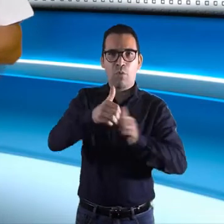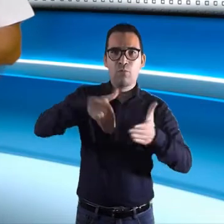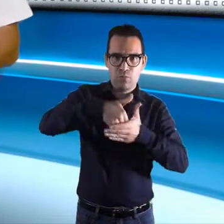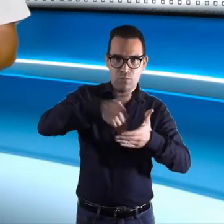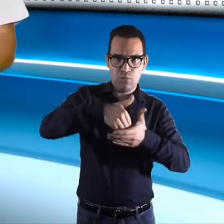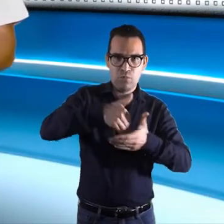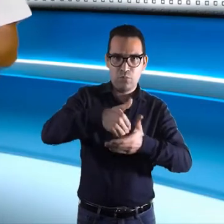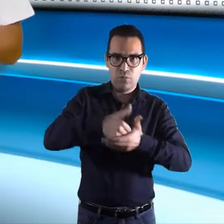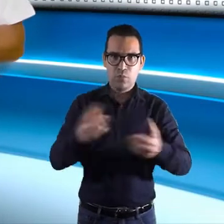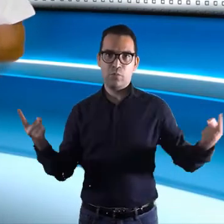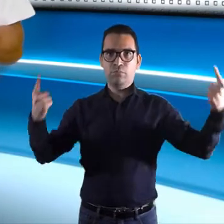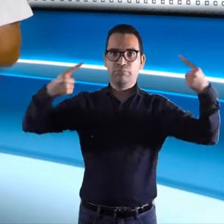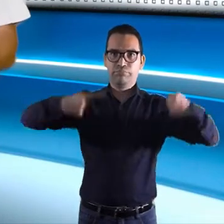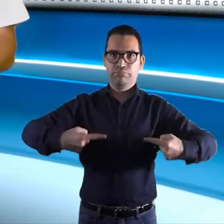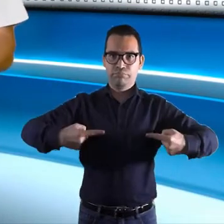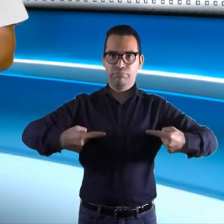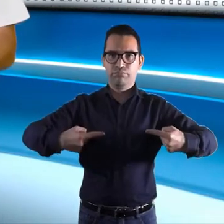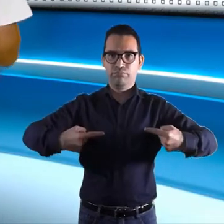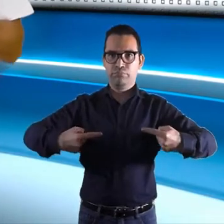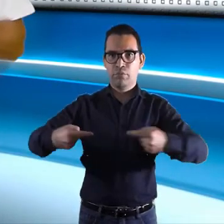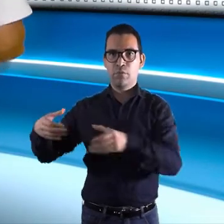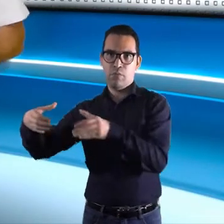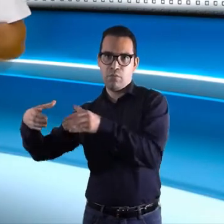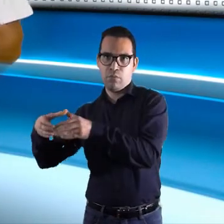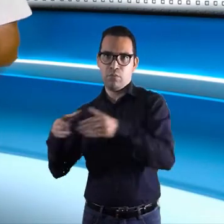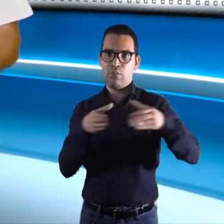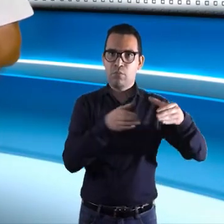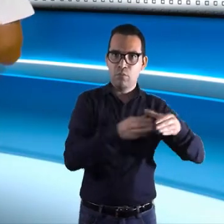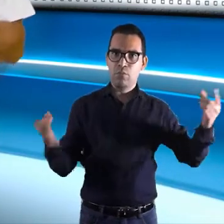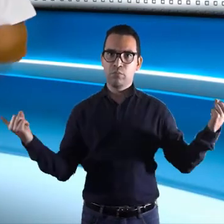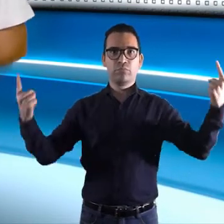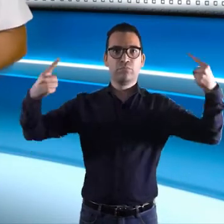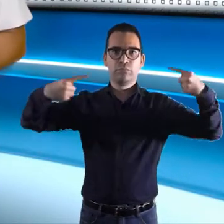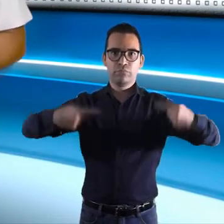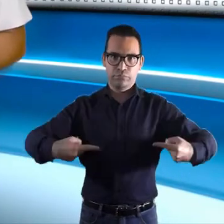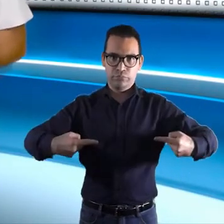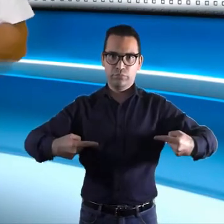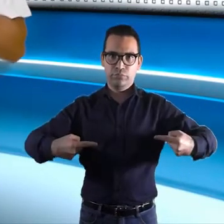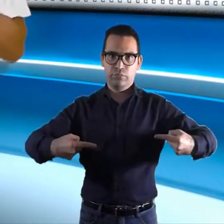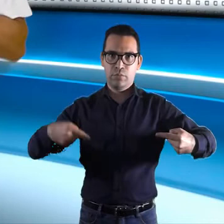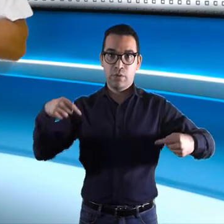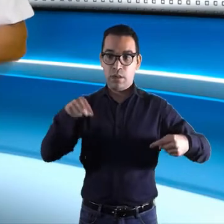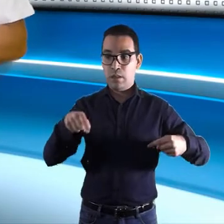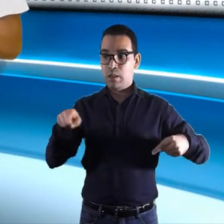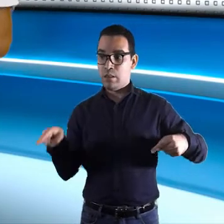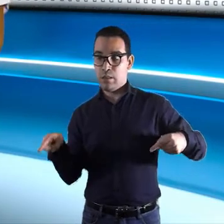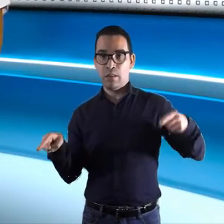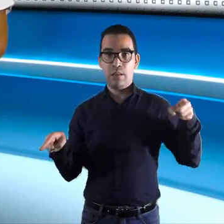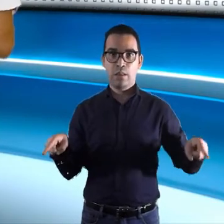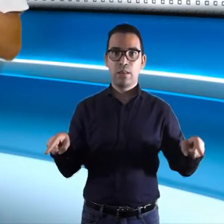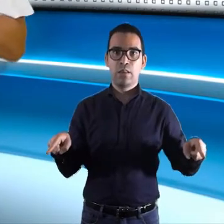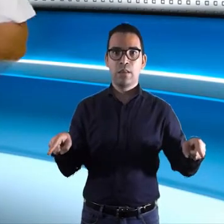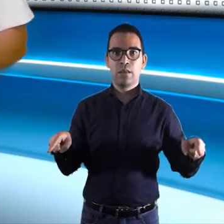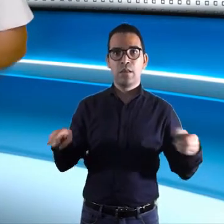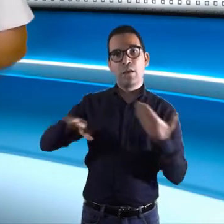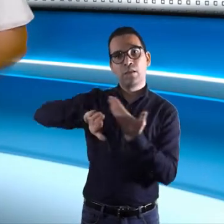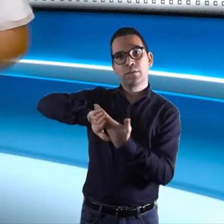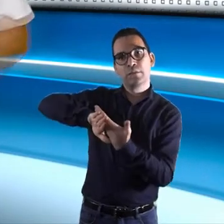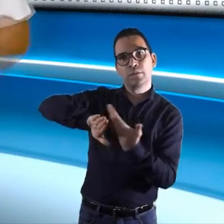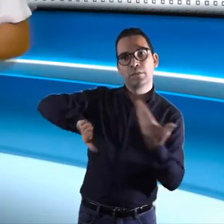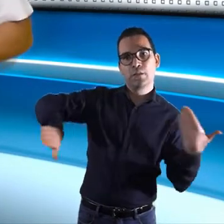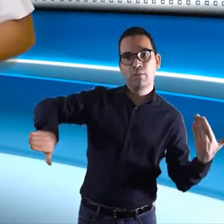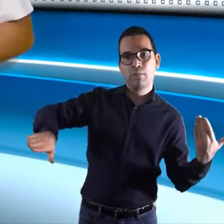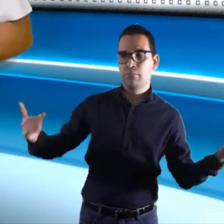Os jogadores, cada um de um time, estão de lados opostos, um de frente para o